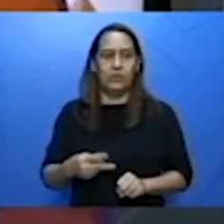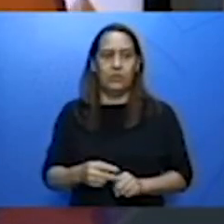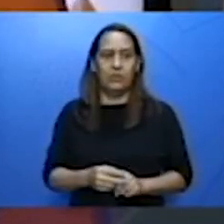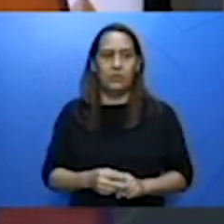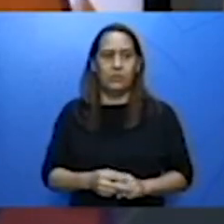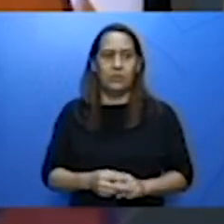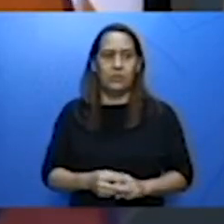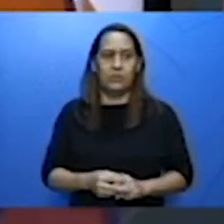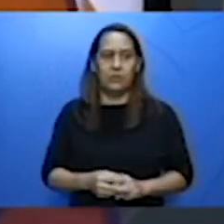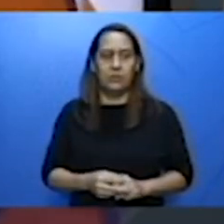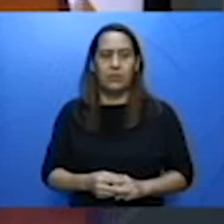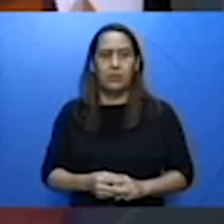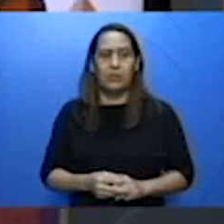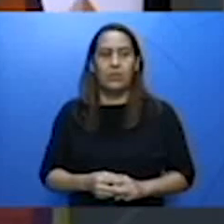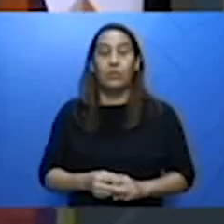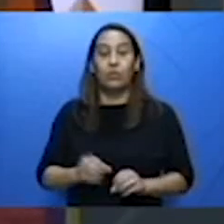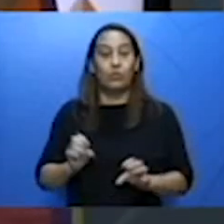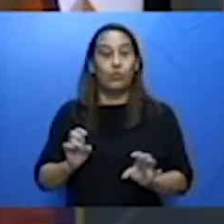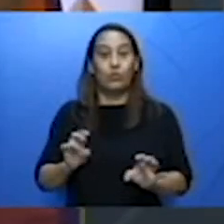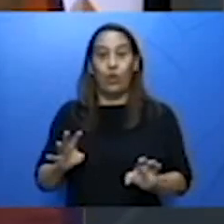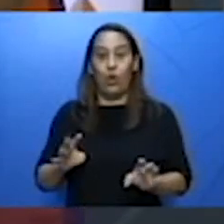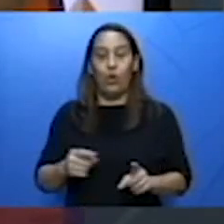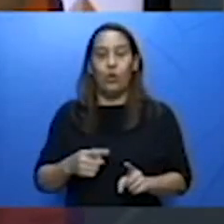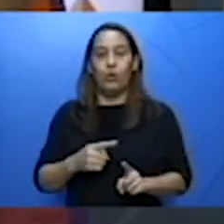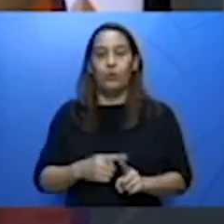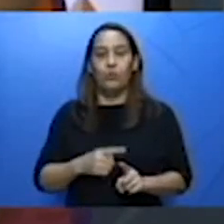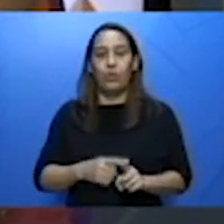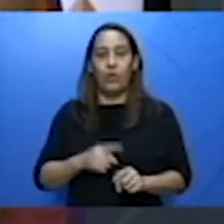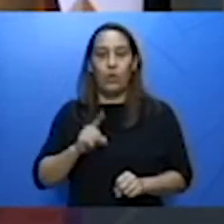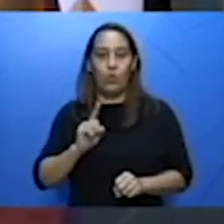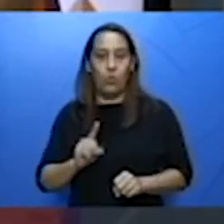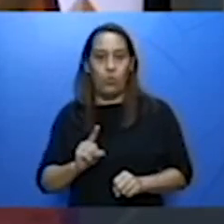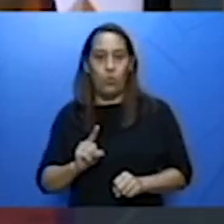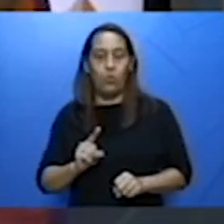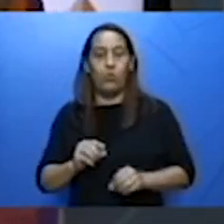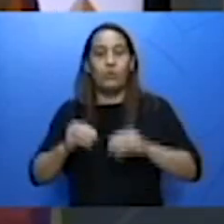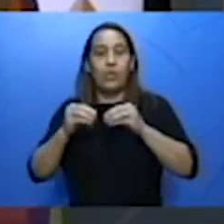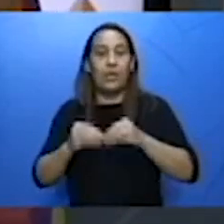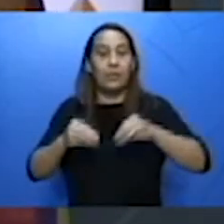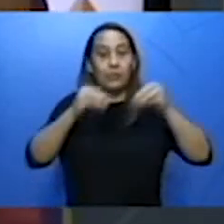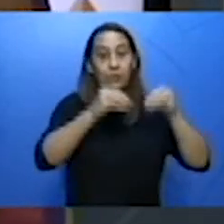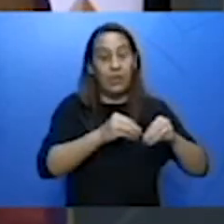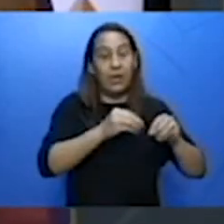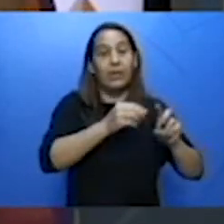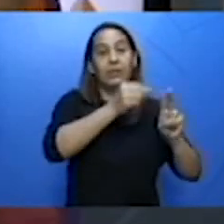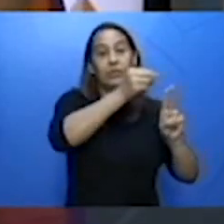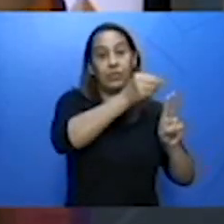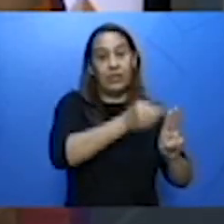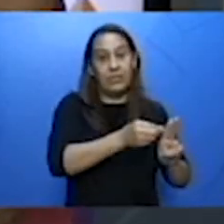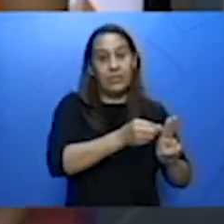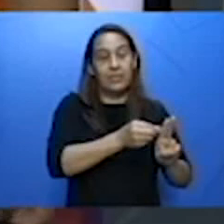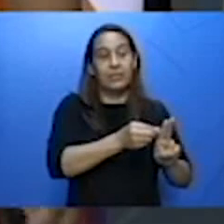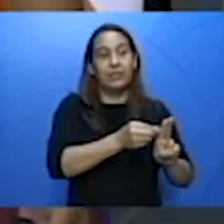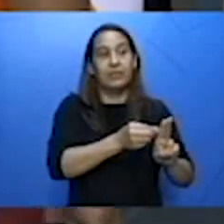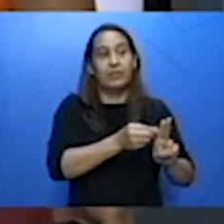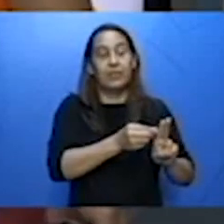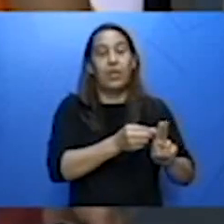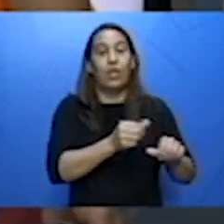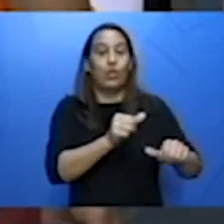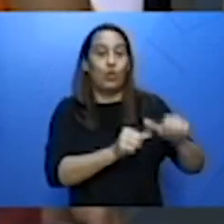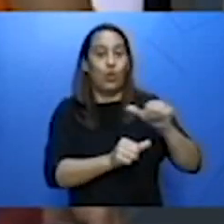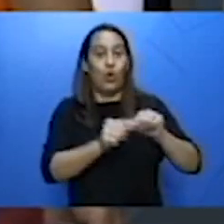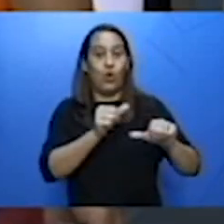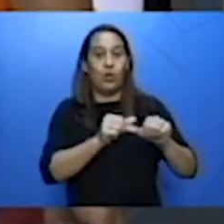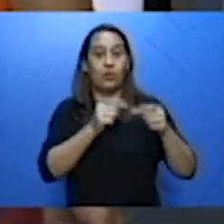2? Quem é que pode morar aqui? O 2, né? Então eu venho aqui. E esse 1 do